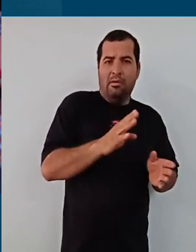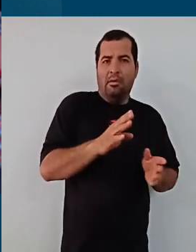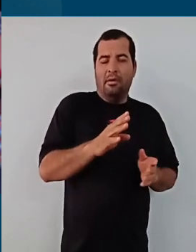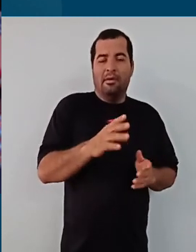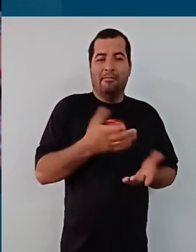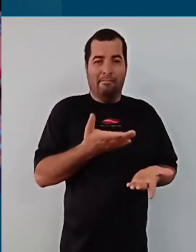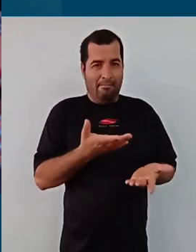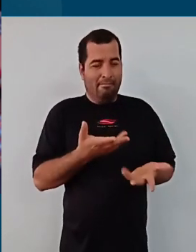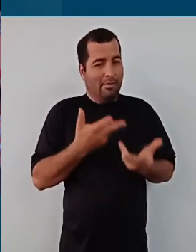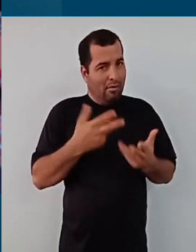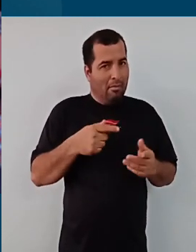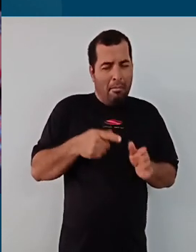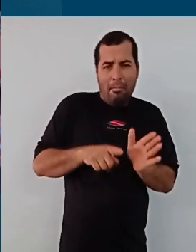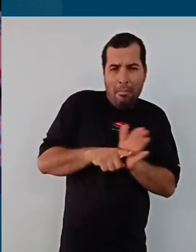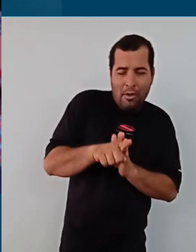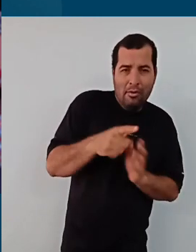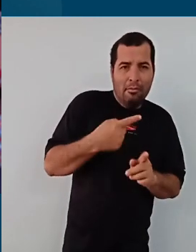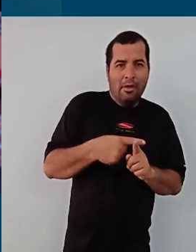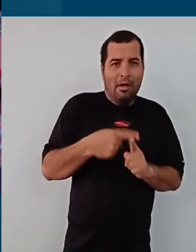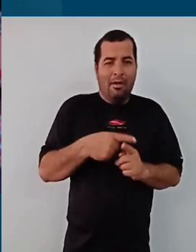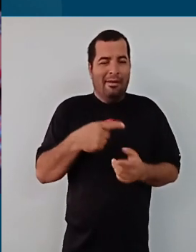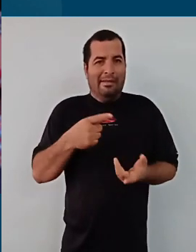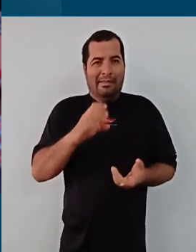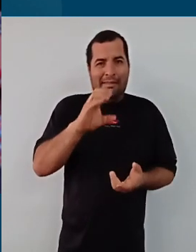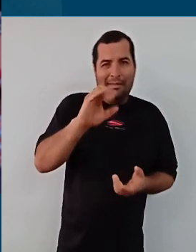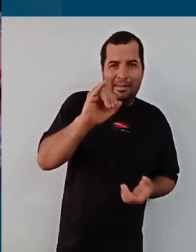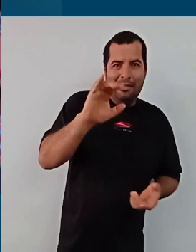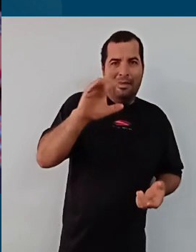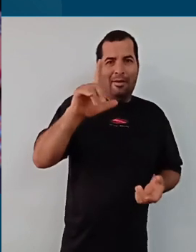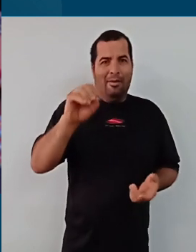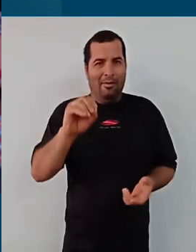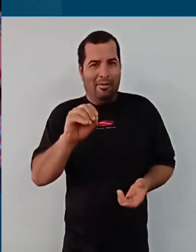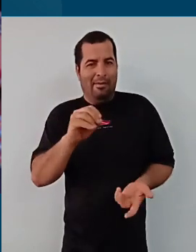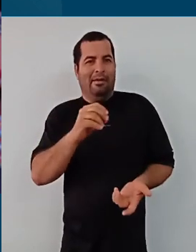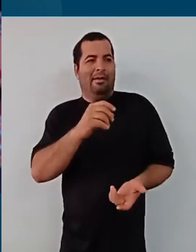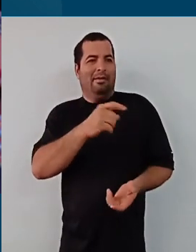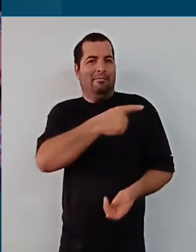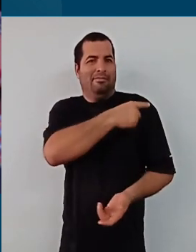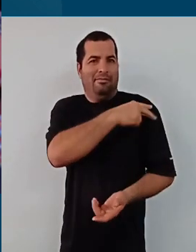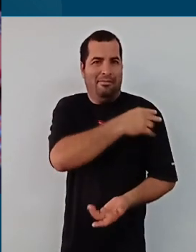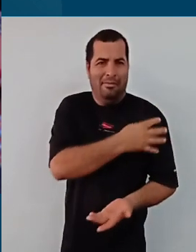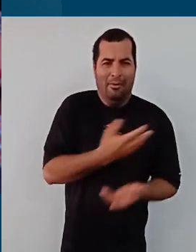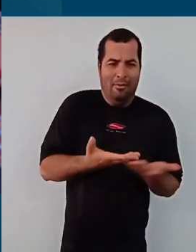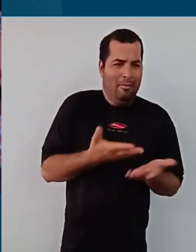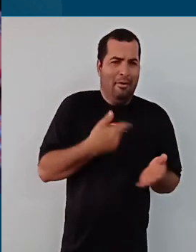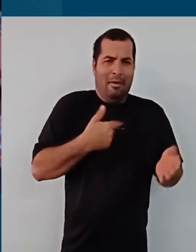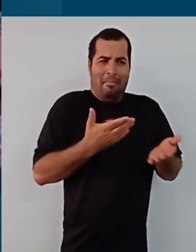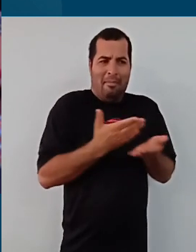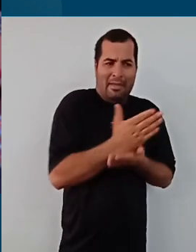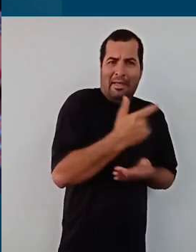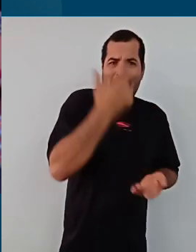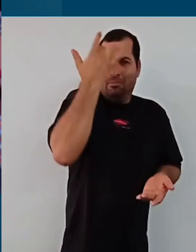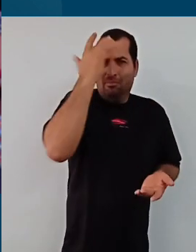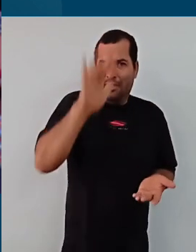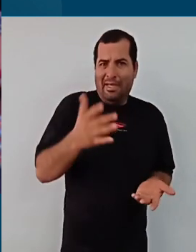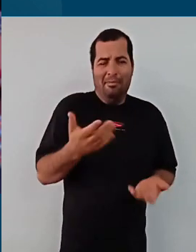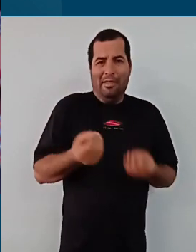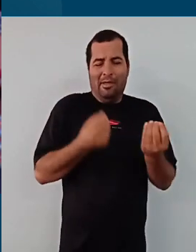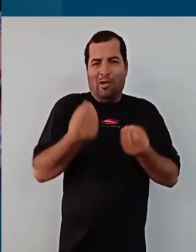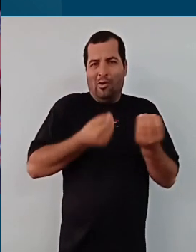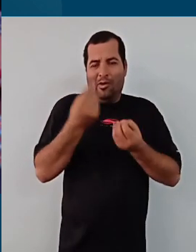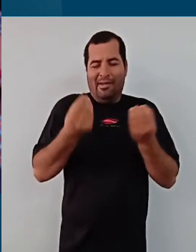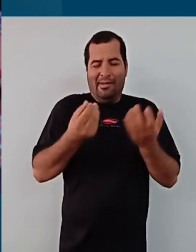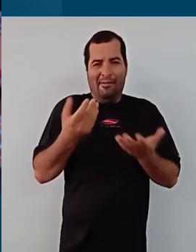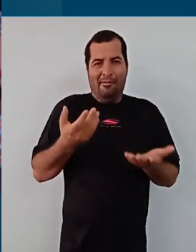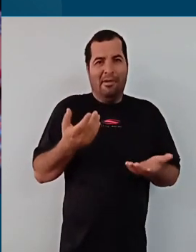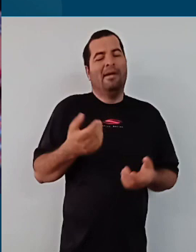fala de ciclo, quando a gente fala de série, aí vem aquela história, eu vou reprovar o aluno, passar sem saber? Como assim? Então, eu acho